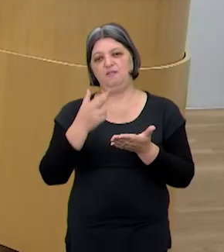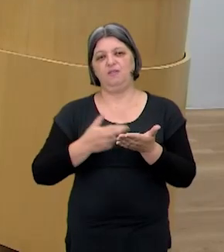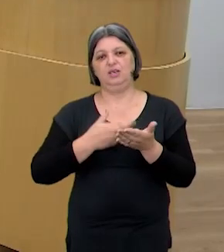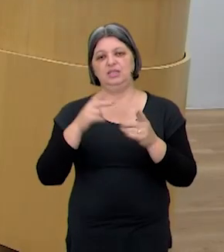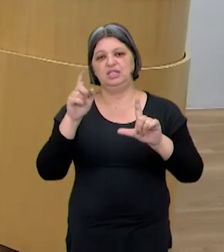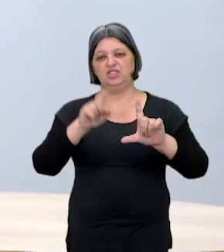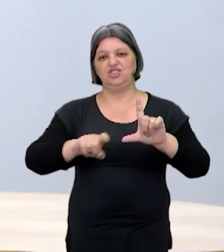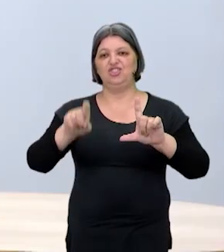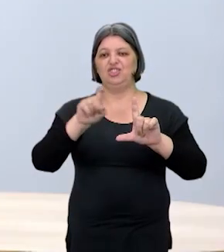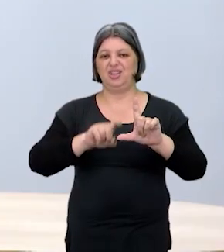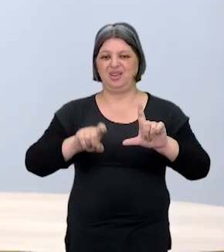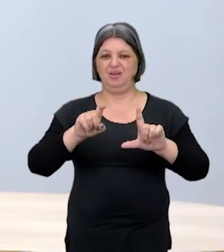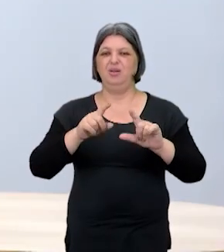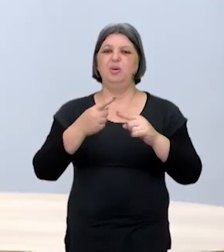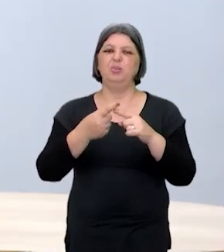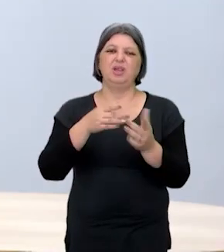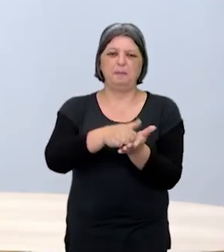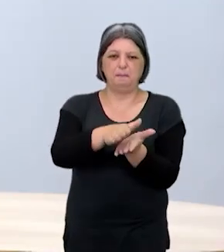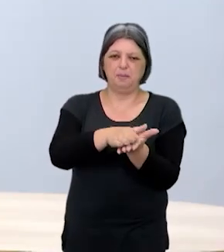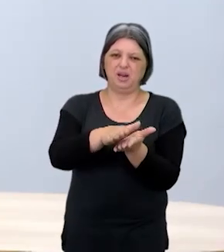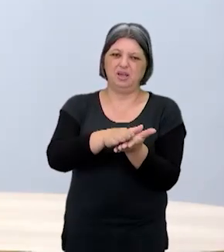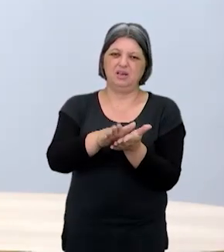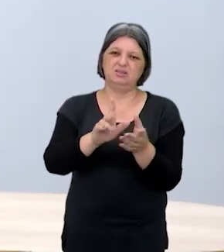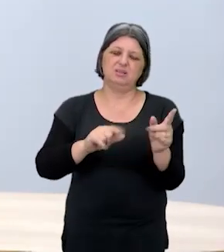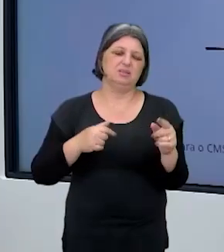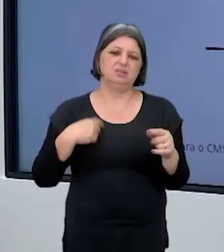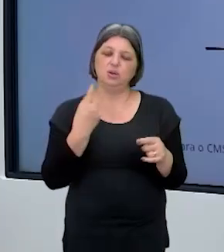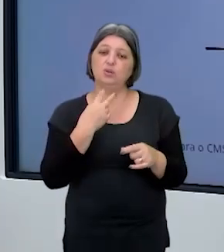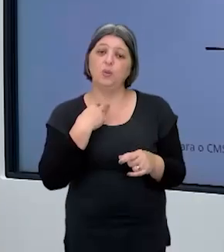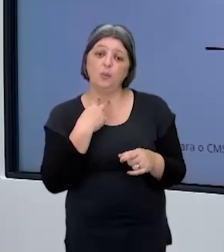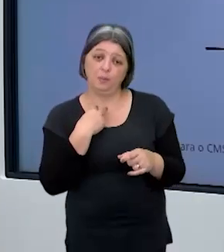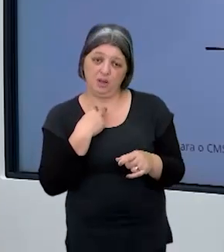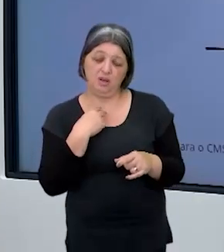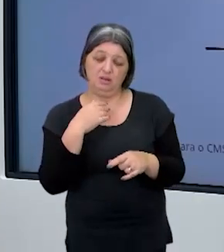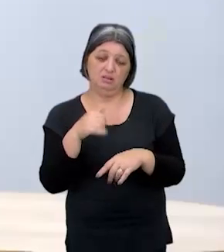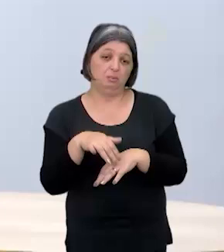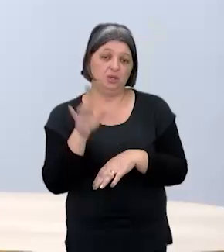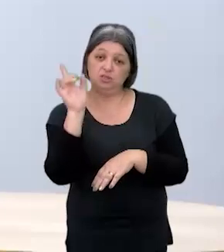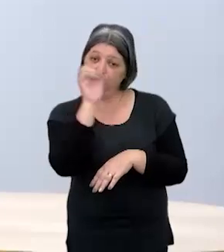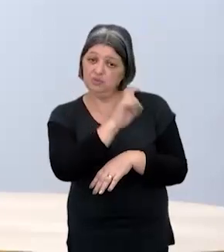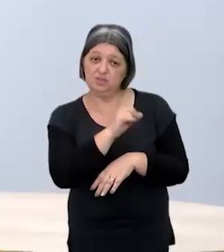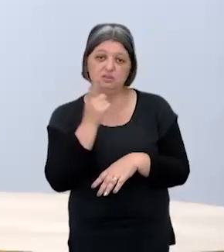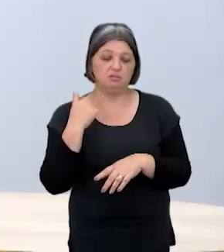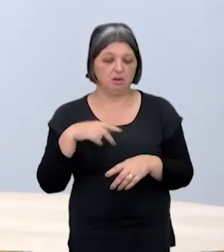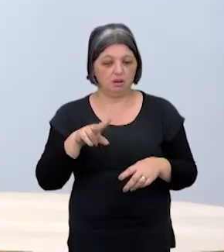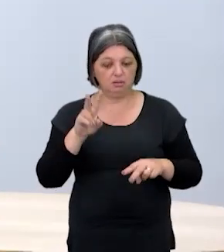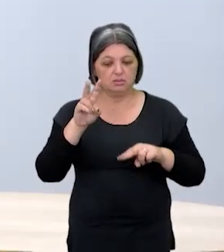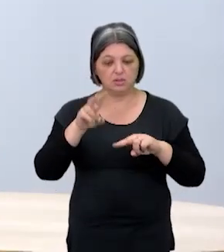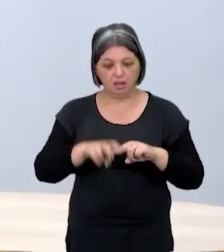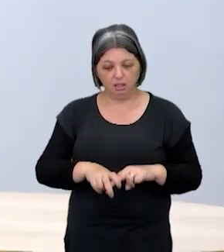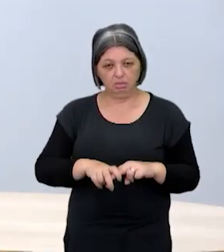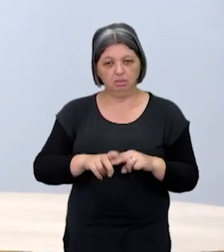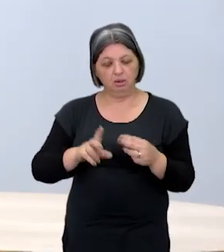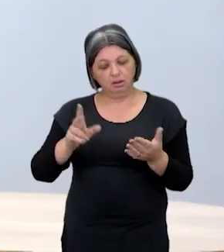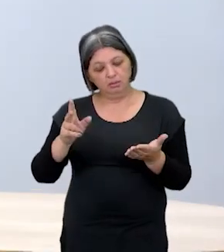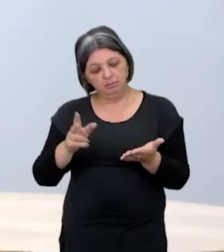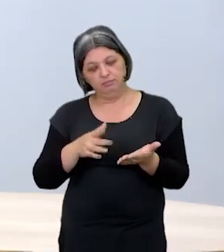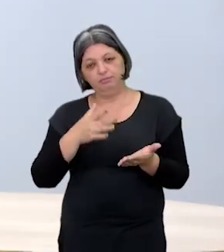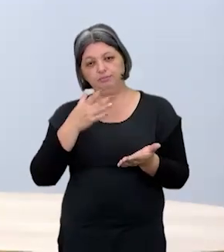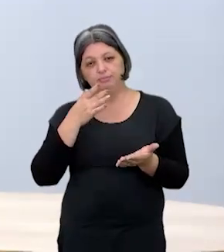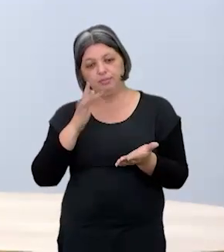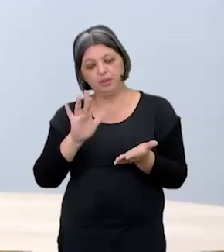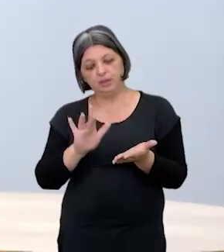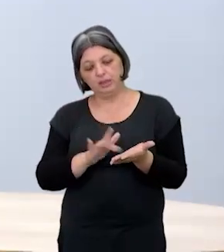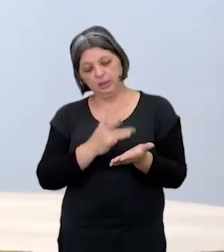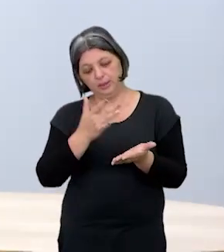um pouquinho. Acho que por conta da nossa correria, né? É mais difícil a gente conseguir sentar e para